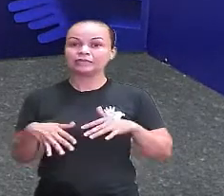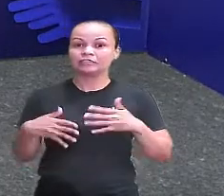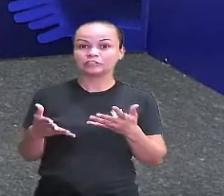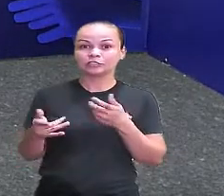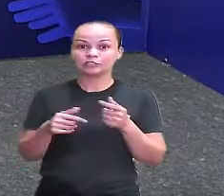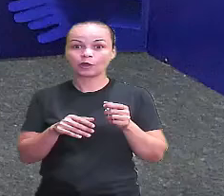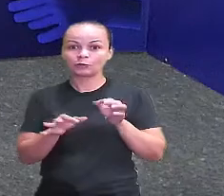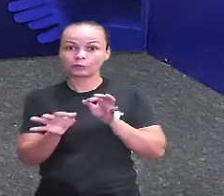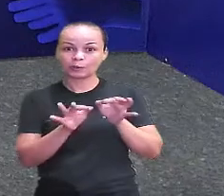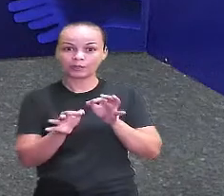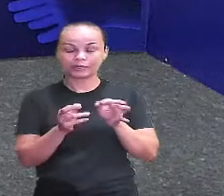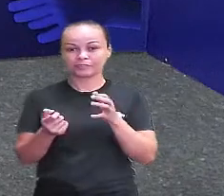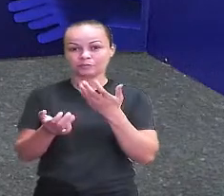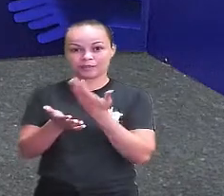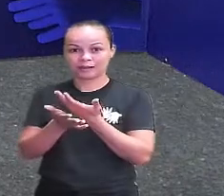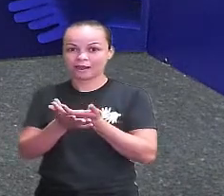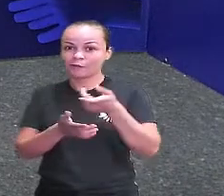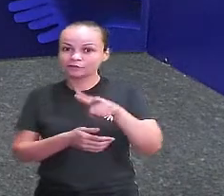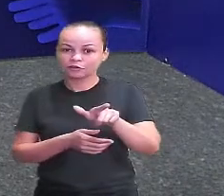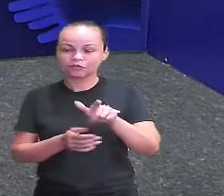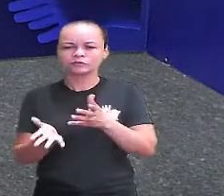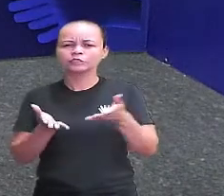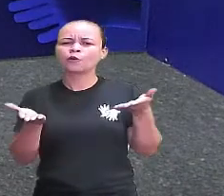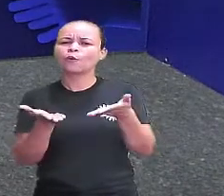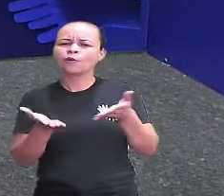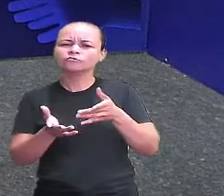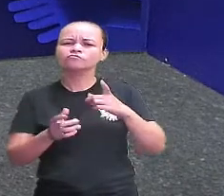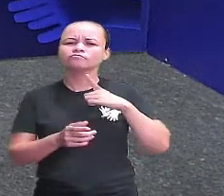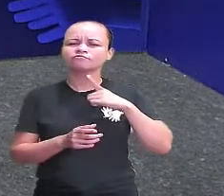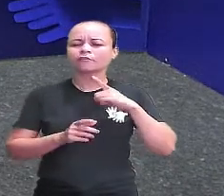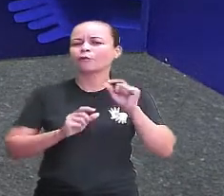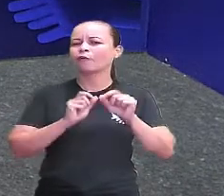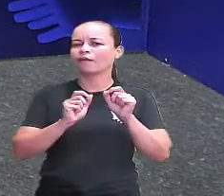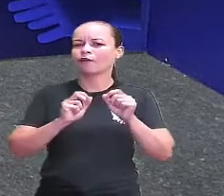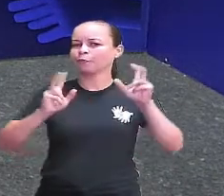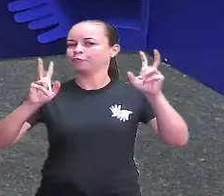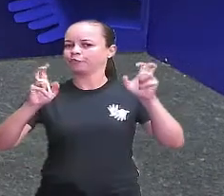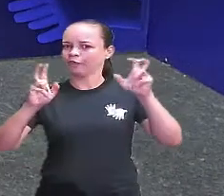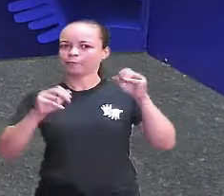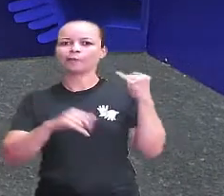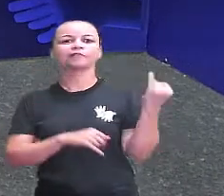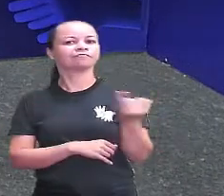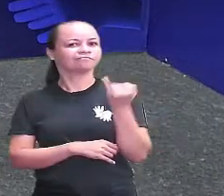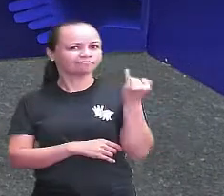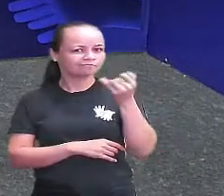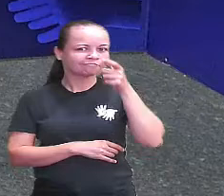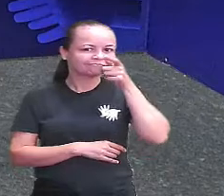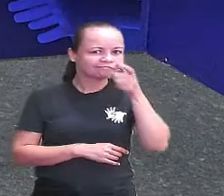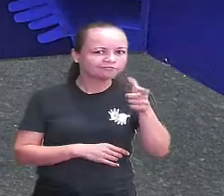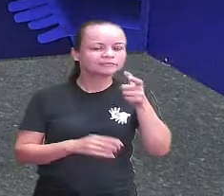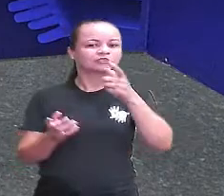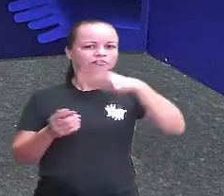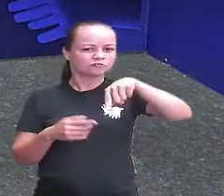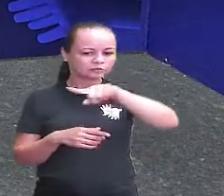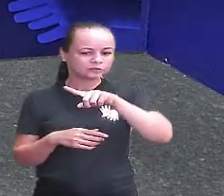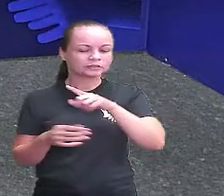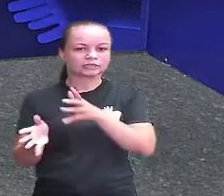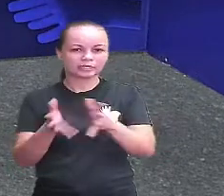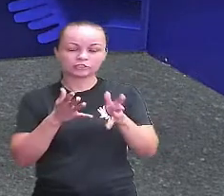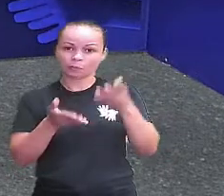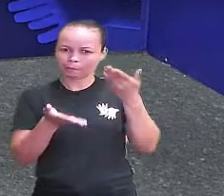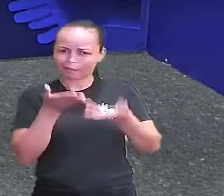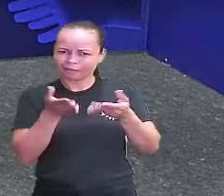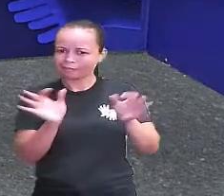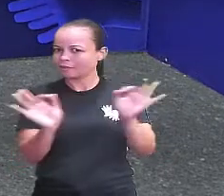um dia de aula? Hoje temos um tema bastante interessante, então é importante que vocês prestem bastante atenção para não perder